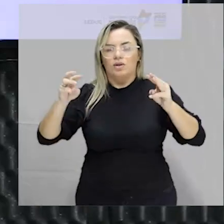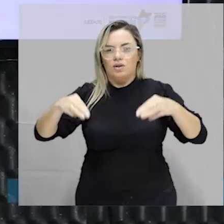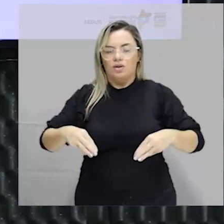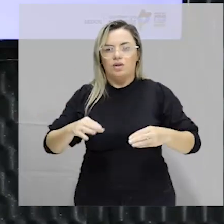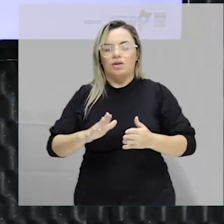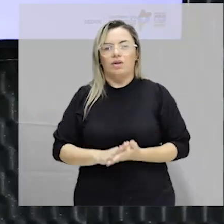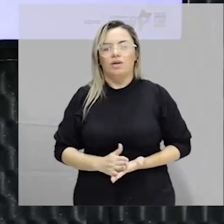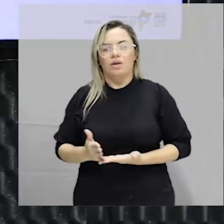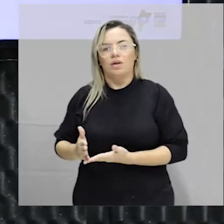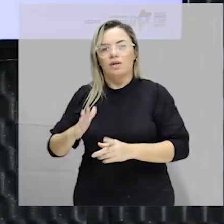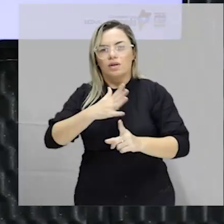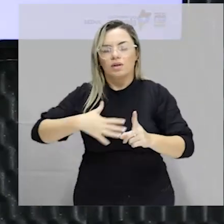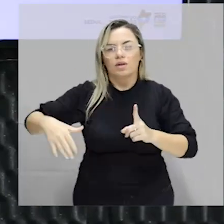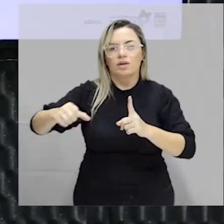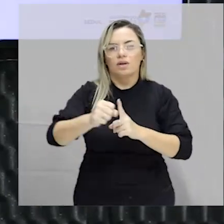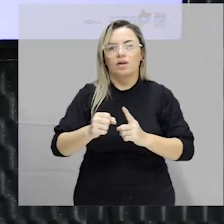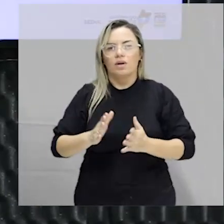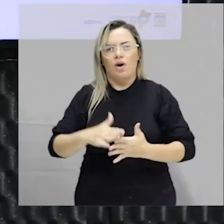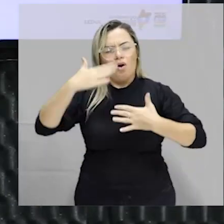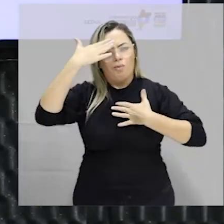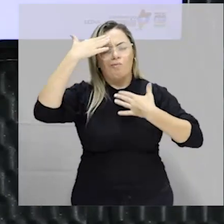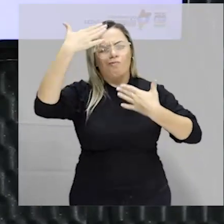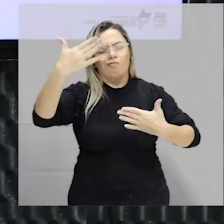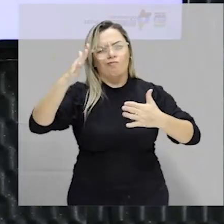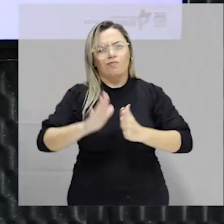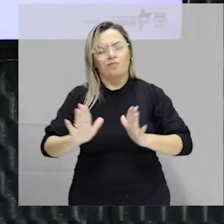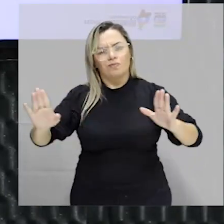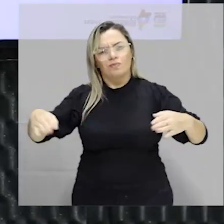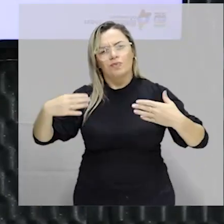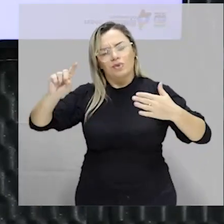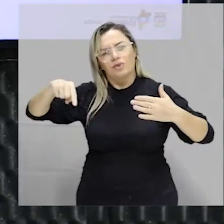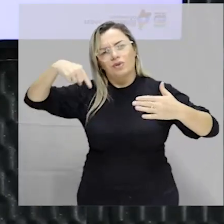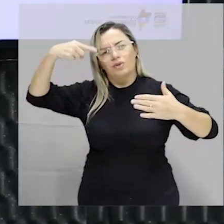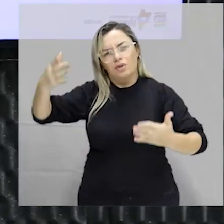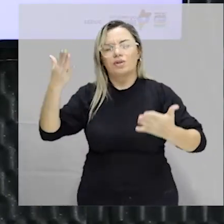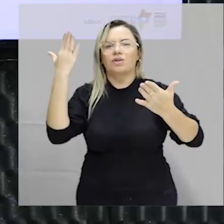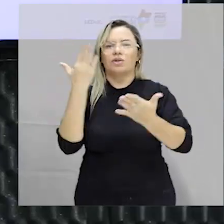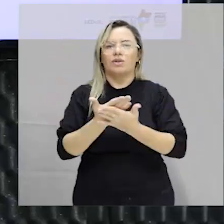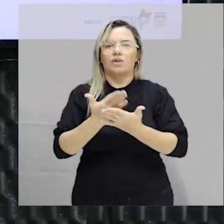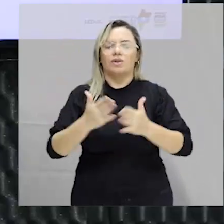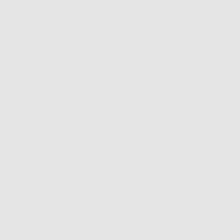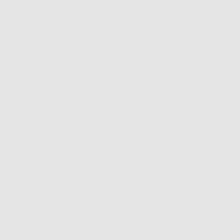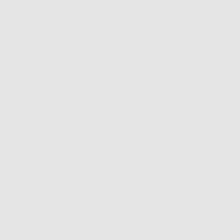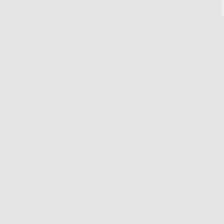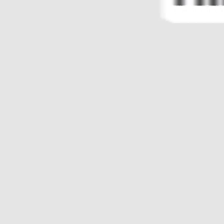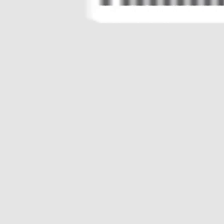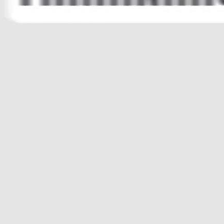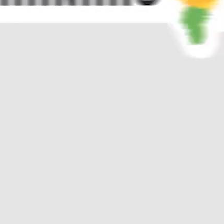Sociologia. Muito obrigado a todos pela atenção e a gente se vê então numa próxima aula. Tchau, tchau.